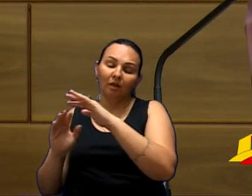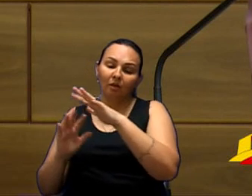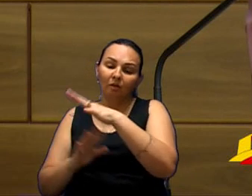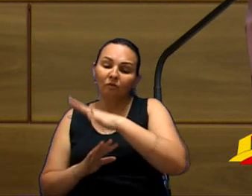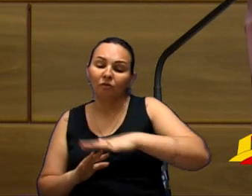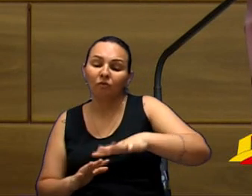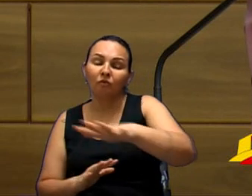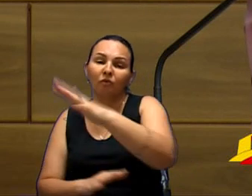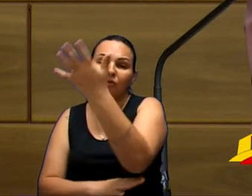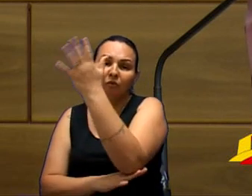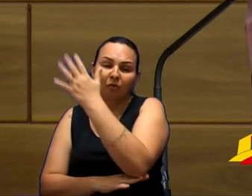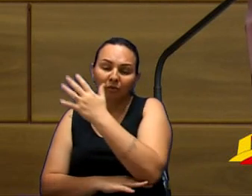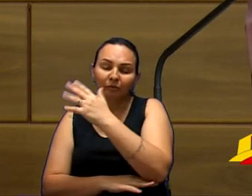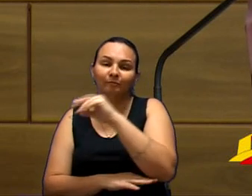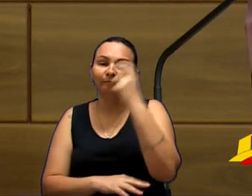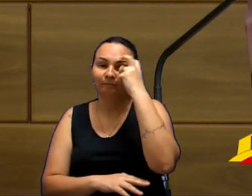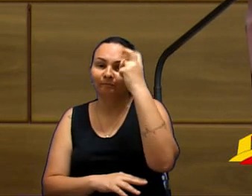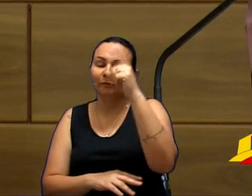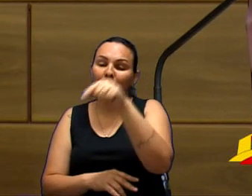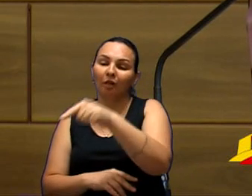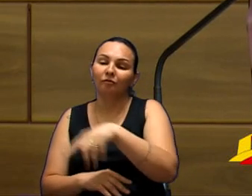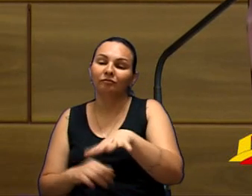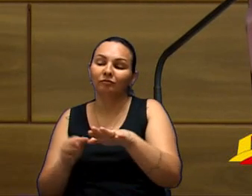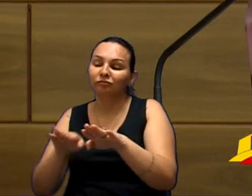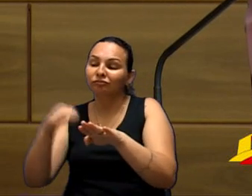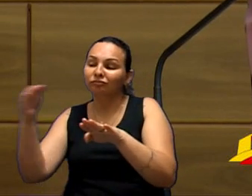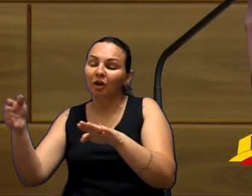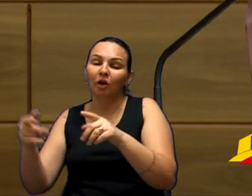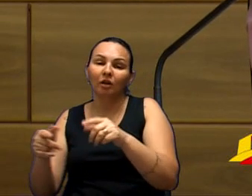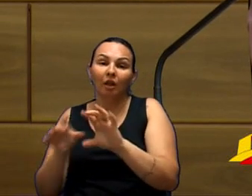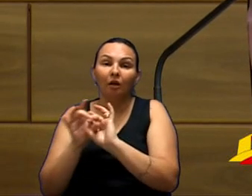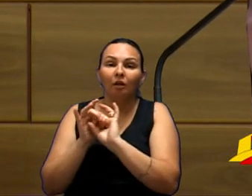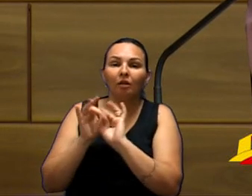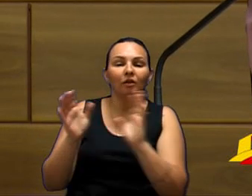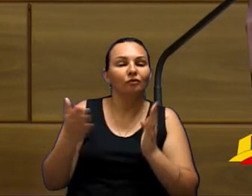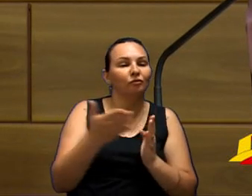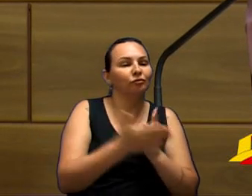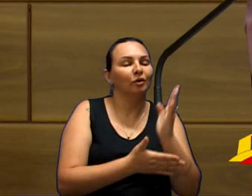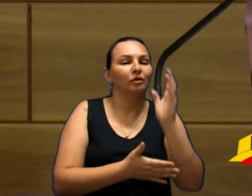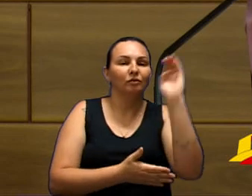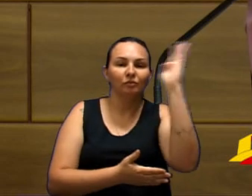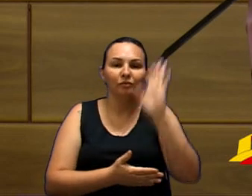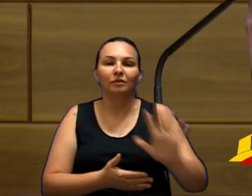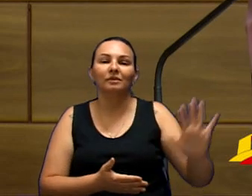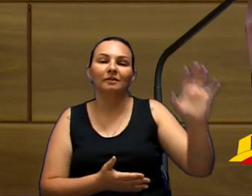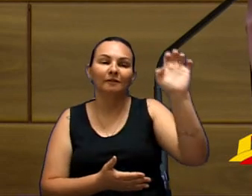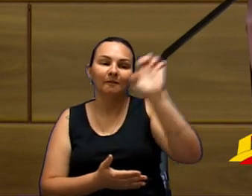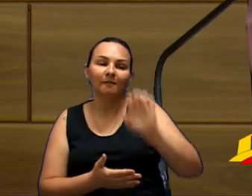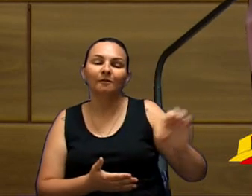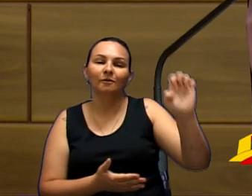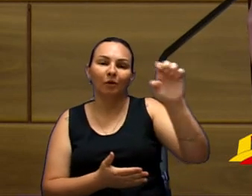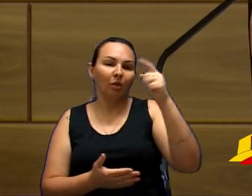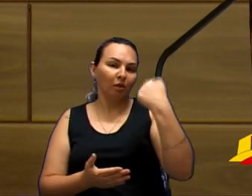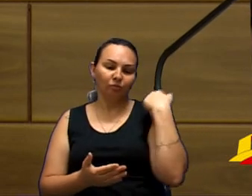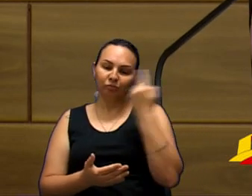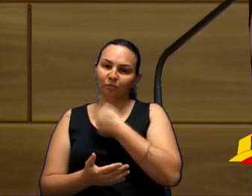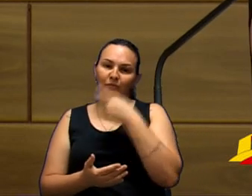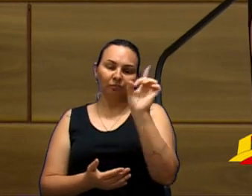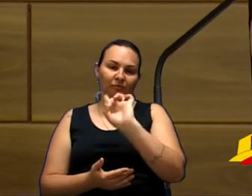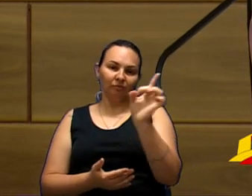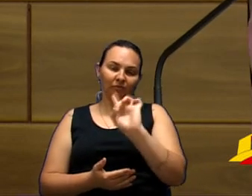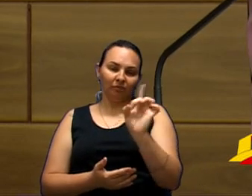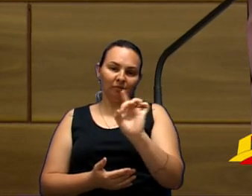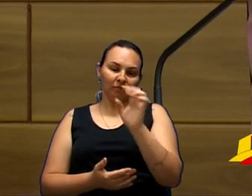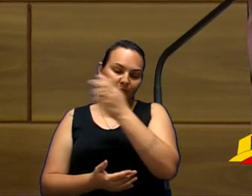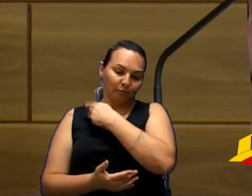que na verdade ele foi licenciado pelo órgão estadual não foi por nós o que eu faço uma pequena crítica à